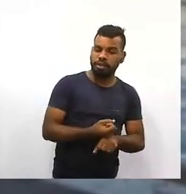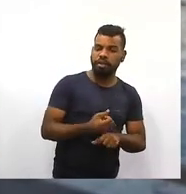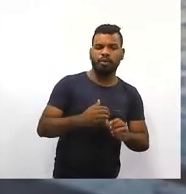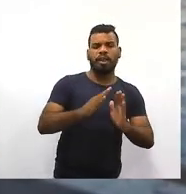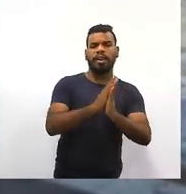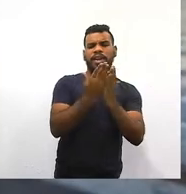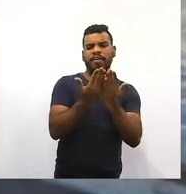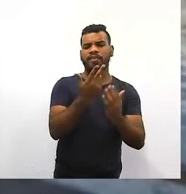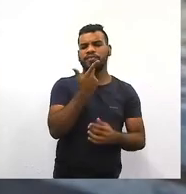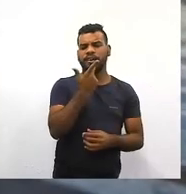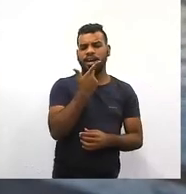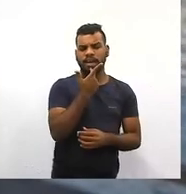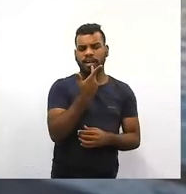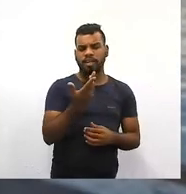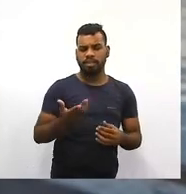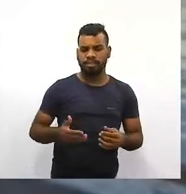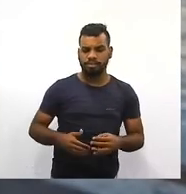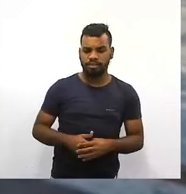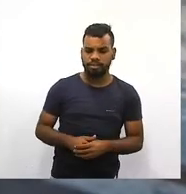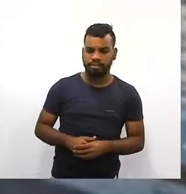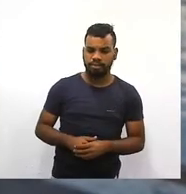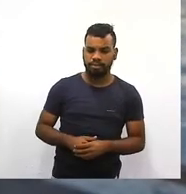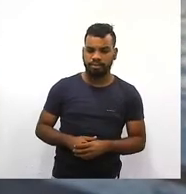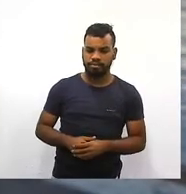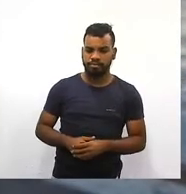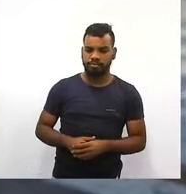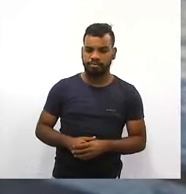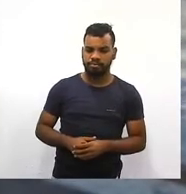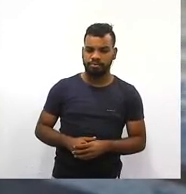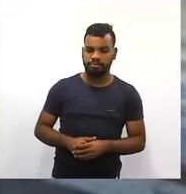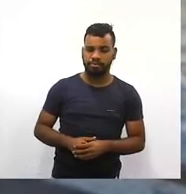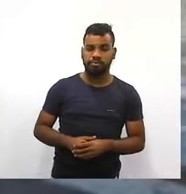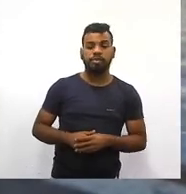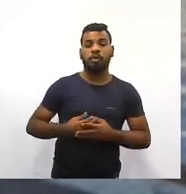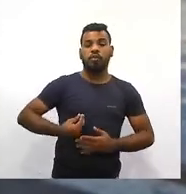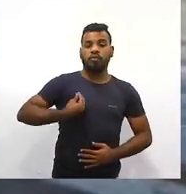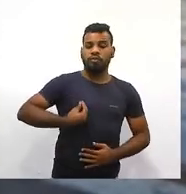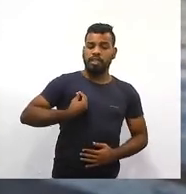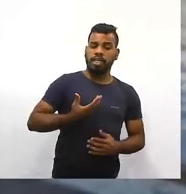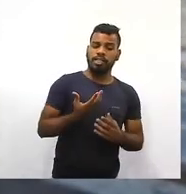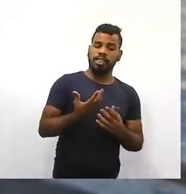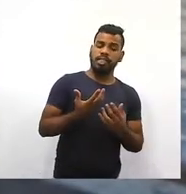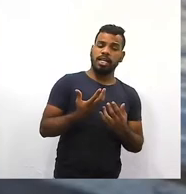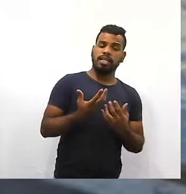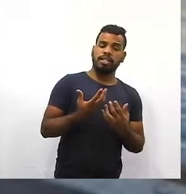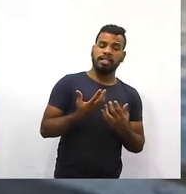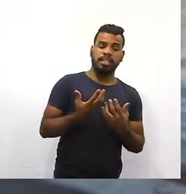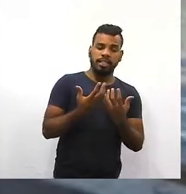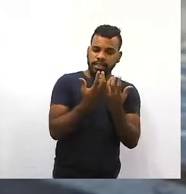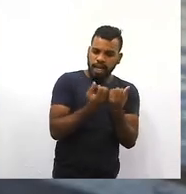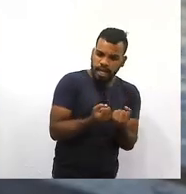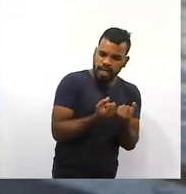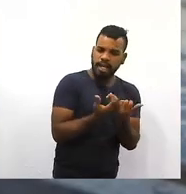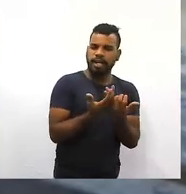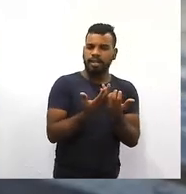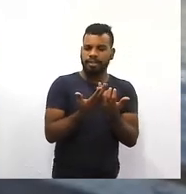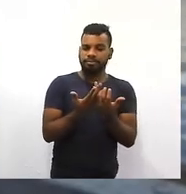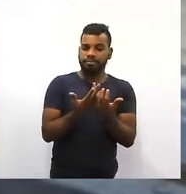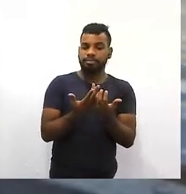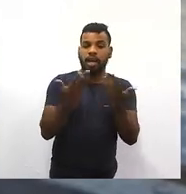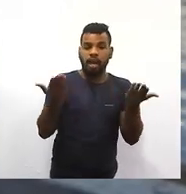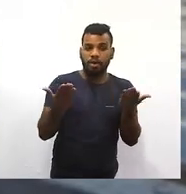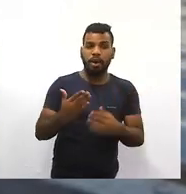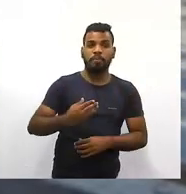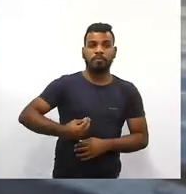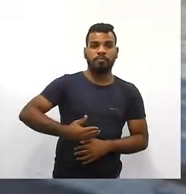sobre isso. O Crise de Raquel de Queiroz, o Vidas Secas de Graciliano Ramos, né? E agora o Morte e Vida, o